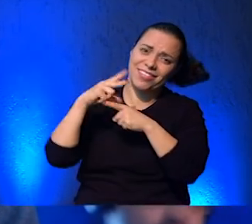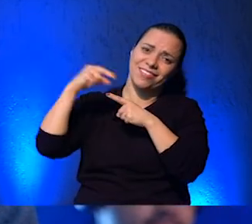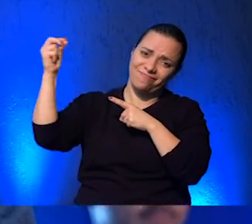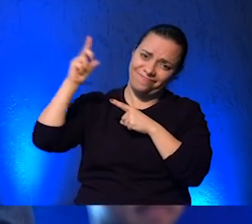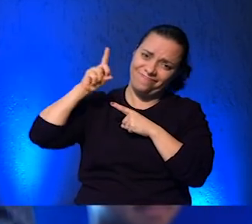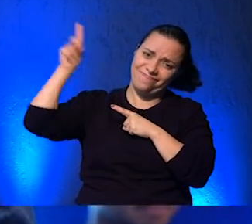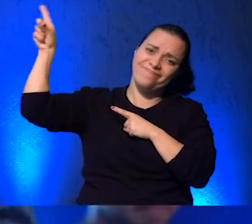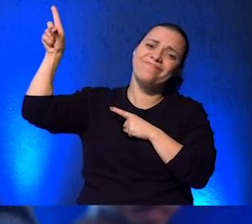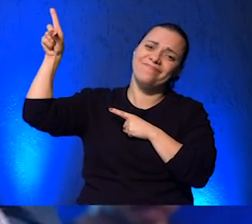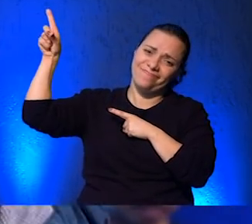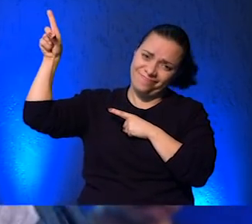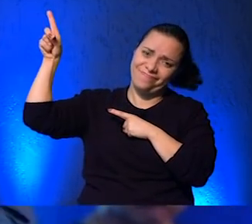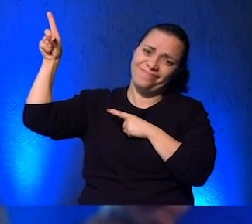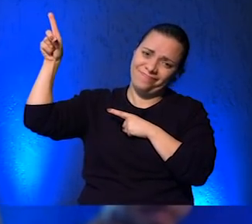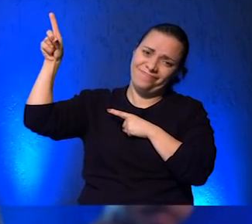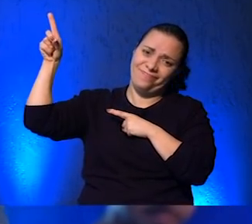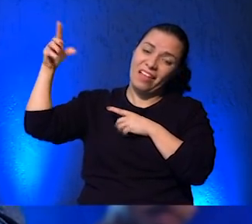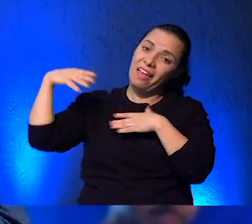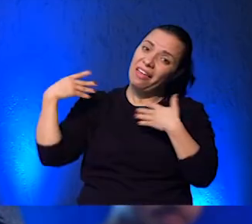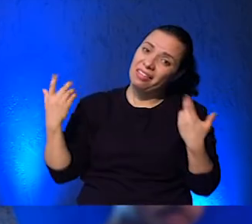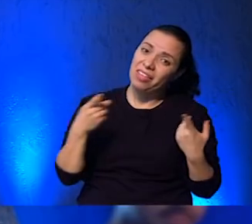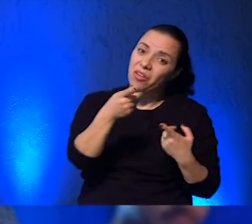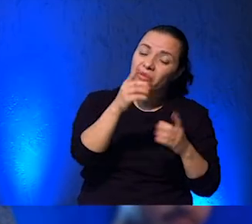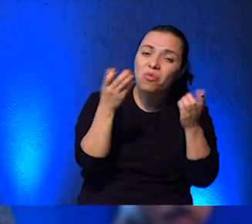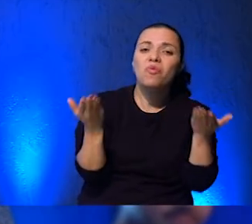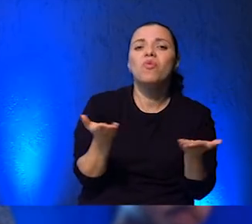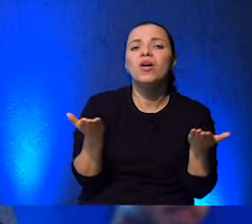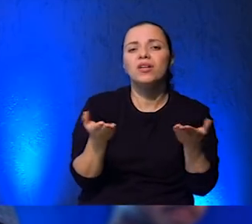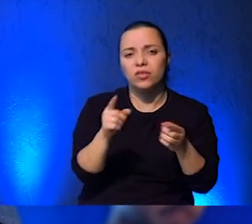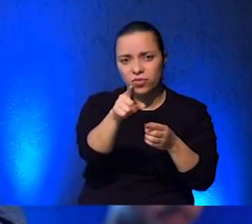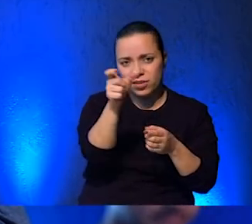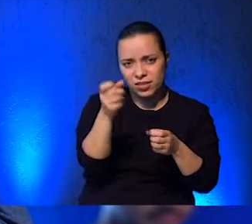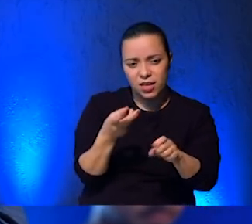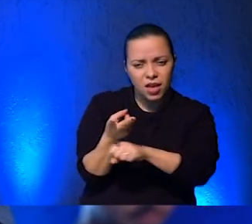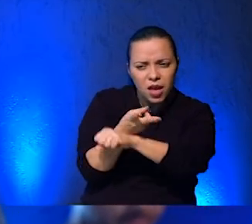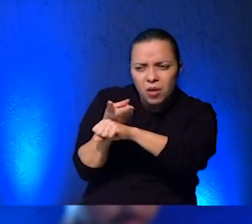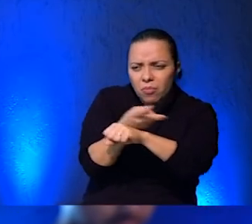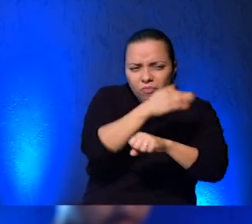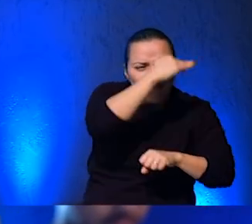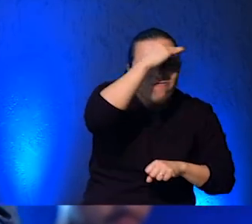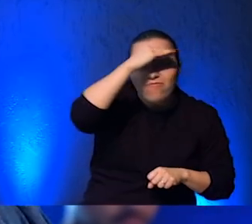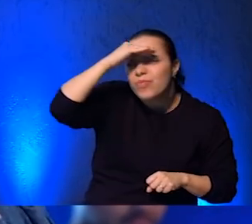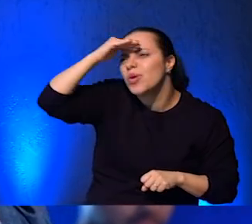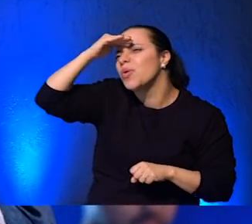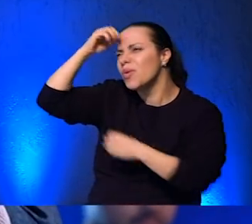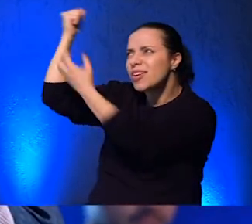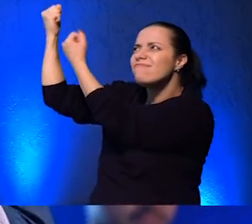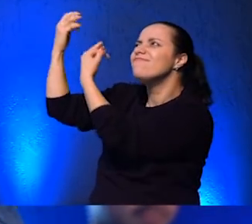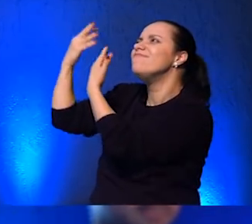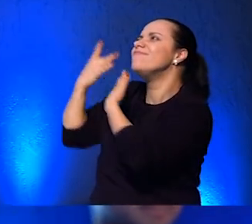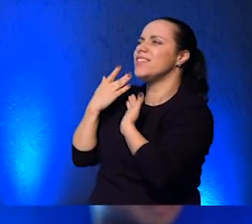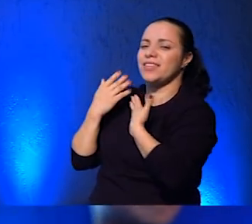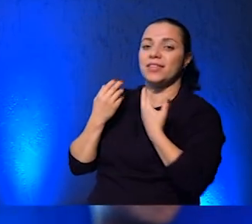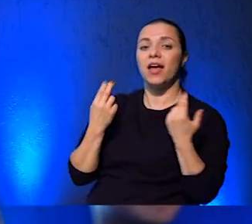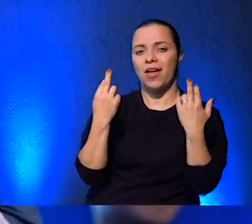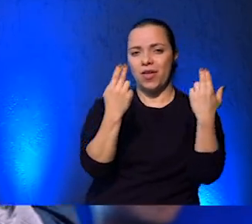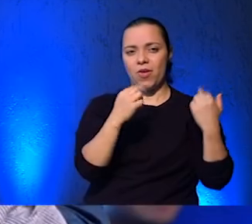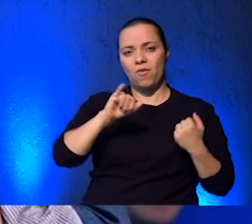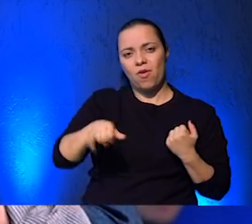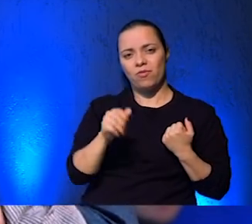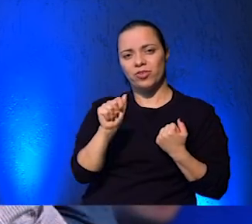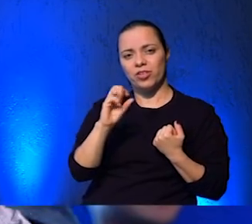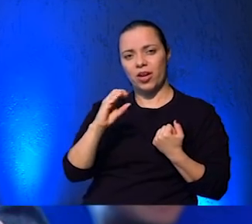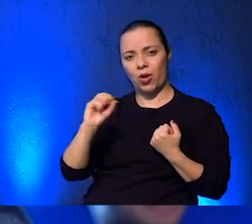e quando você buscar a benção como jacó você vai ter livramento mesmo no meio da fome